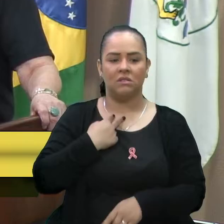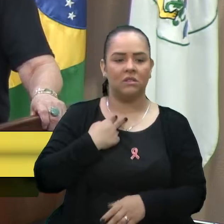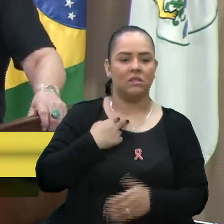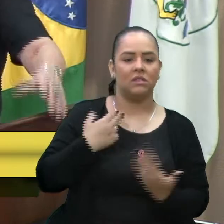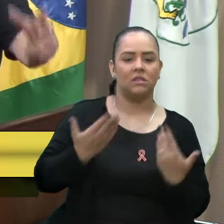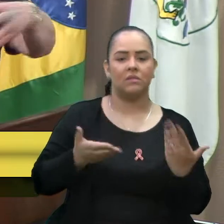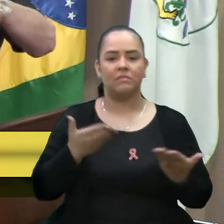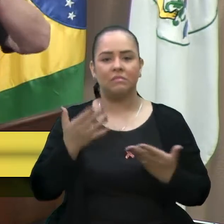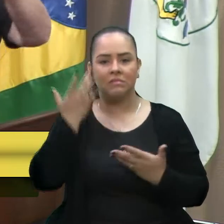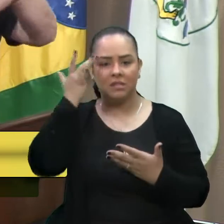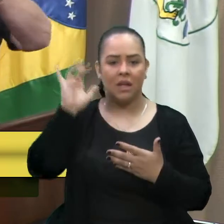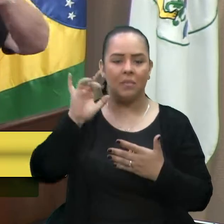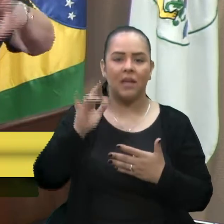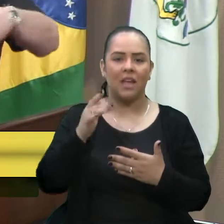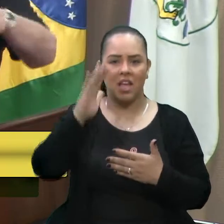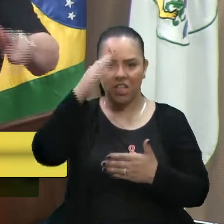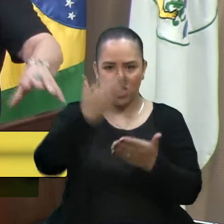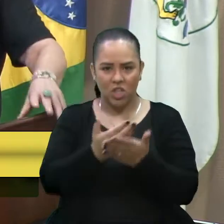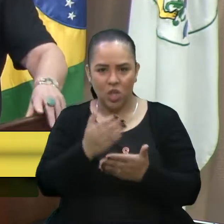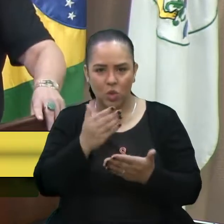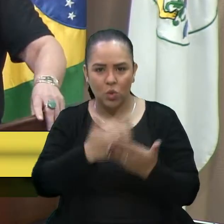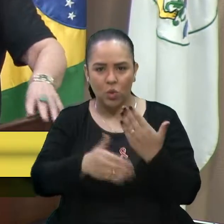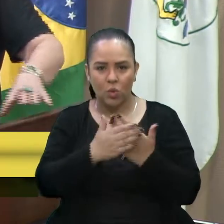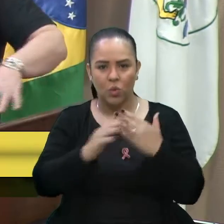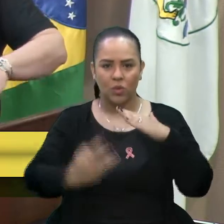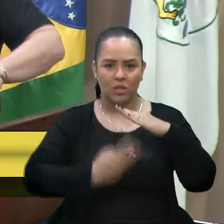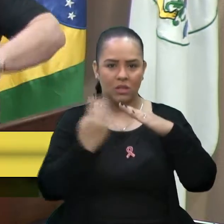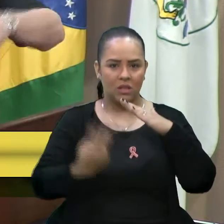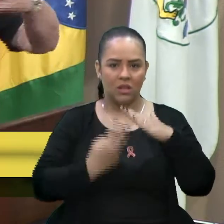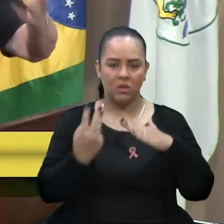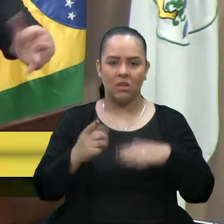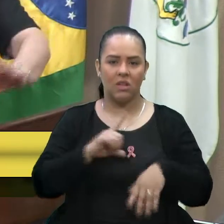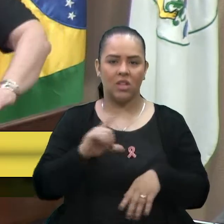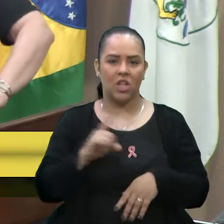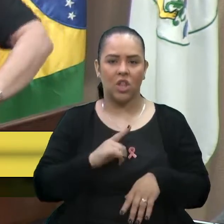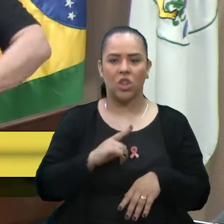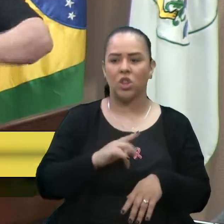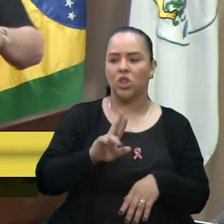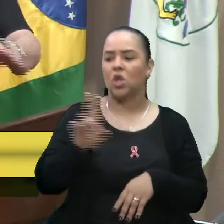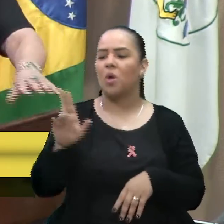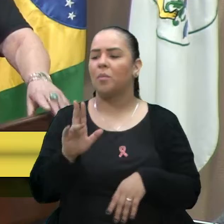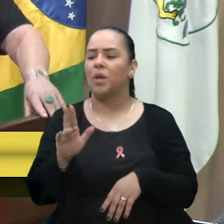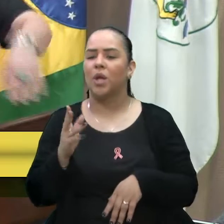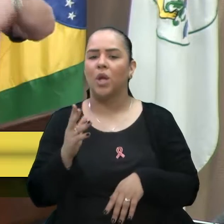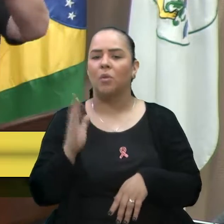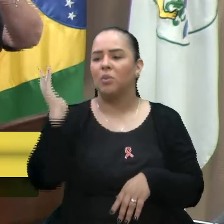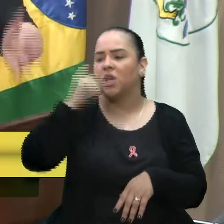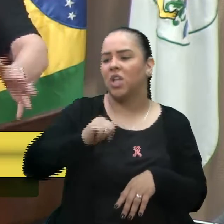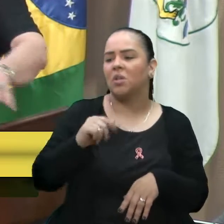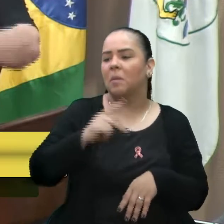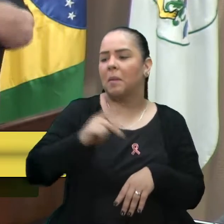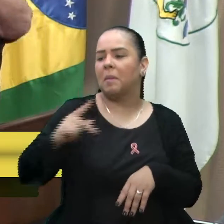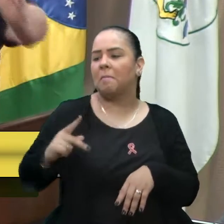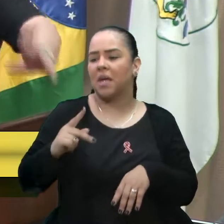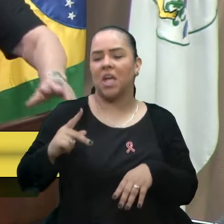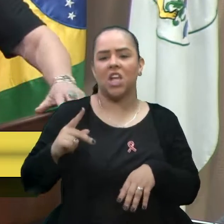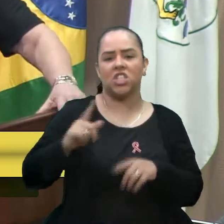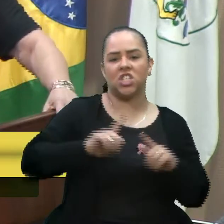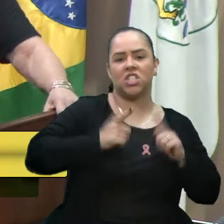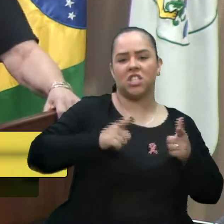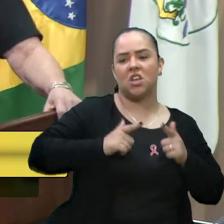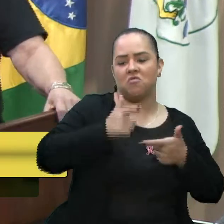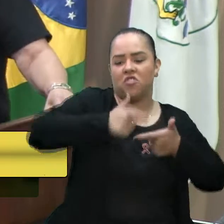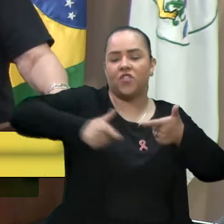que trazendo tudo e terceirizando tudo, com um nome bonito de PPP, de parceria, de gestão compartilhada, eu já ouvi de tudo